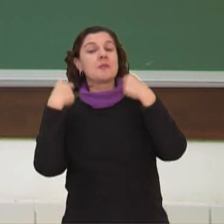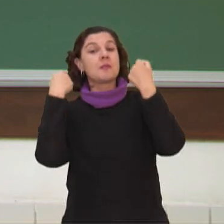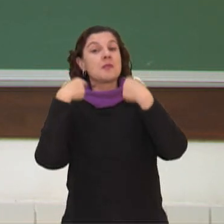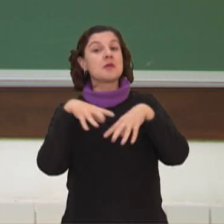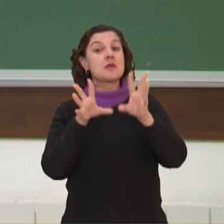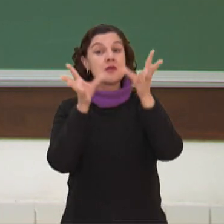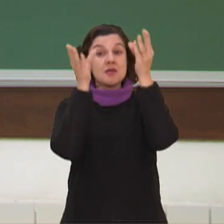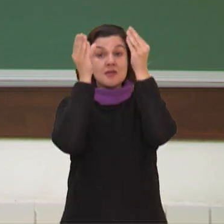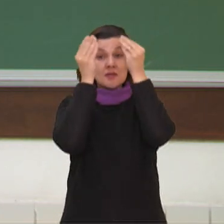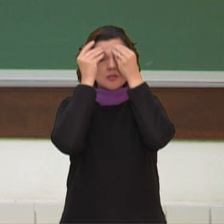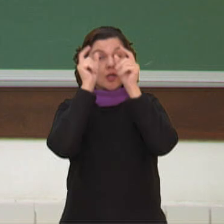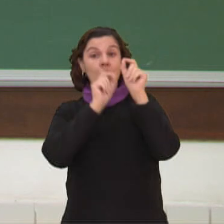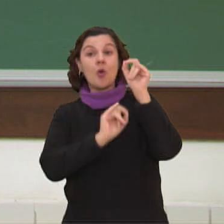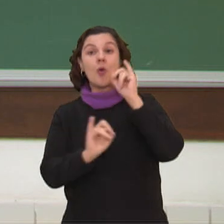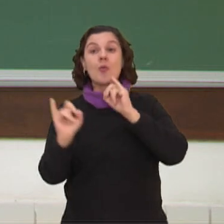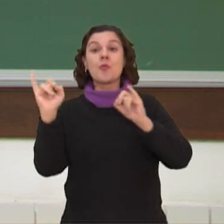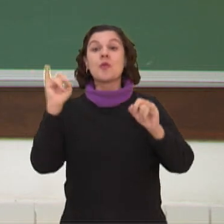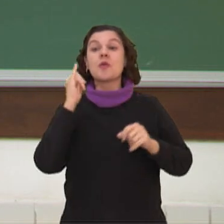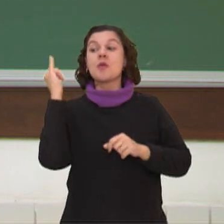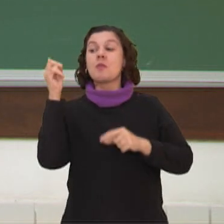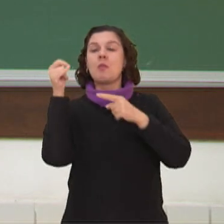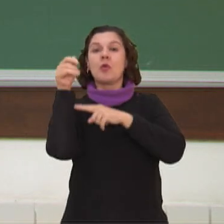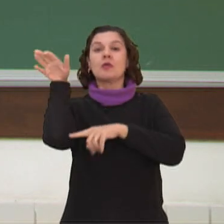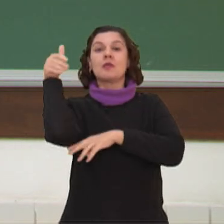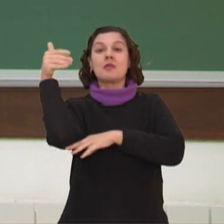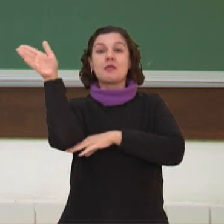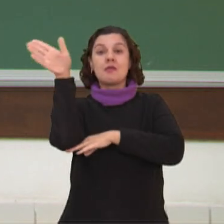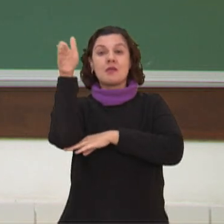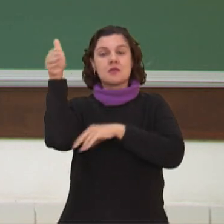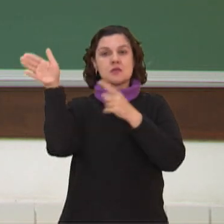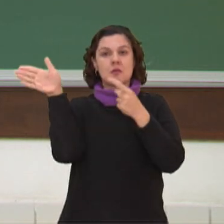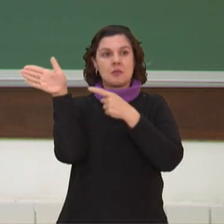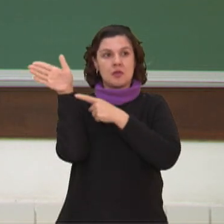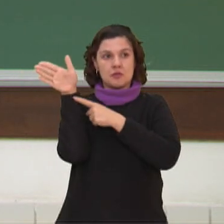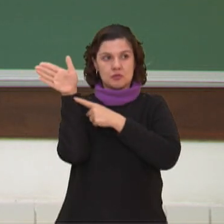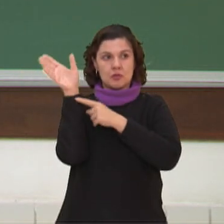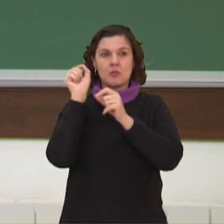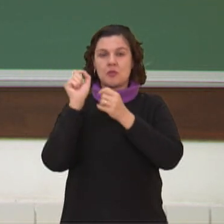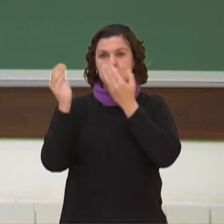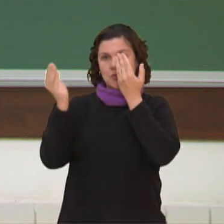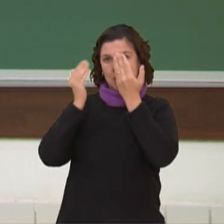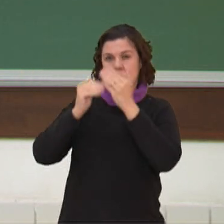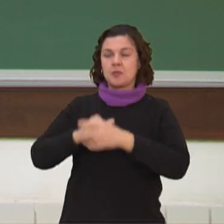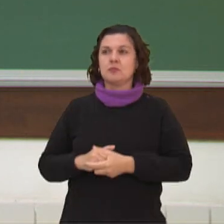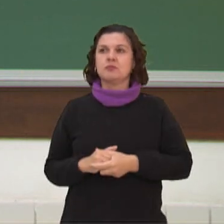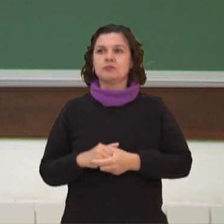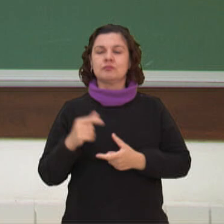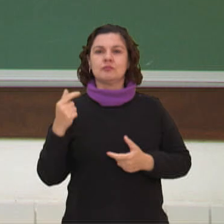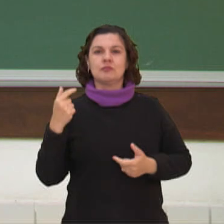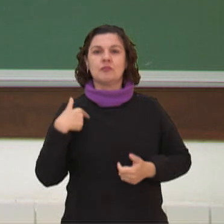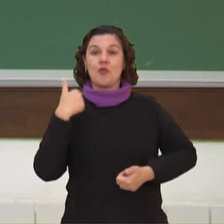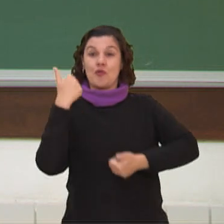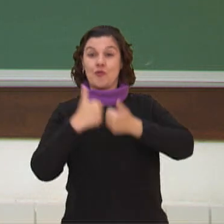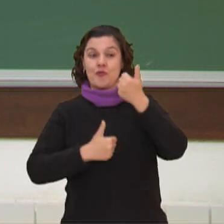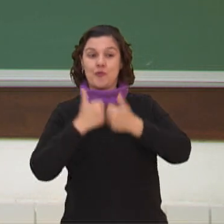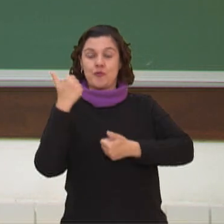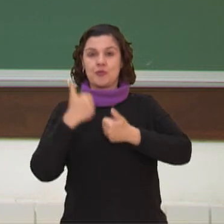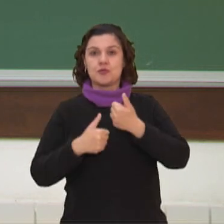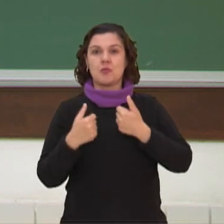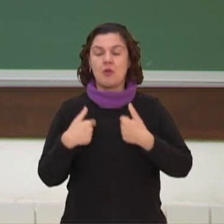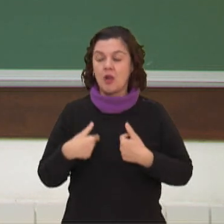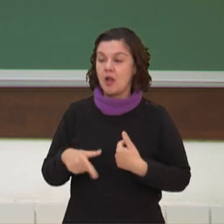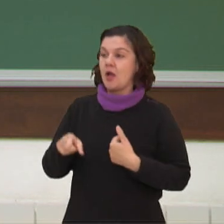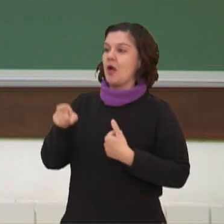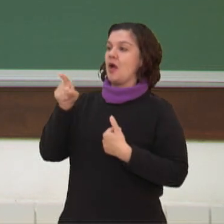entender qual a importância que uma bandeira tem. Eu posso até fazer uma analogia com a bandeira do meu time de futebol. Ela